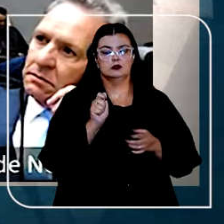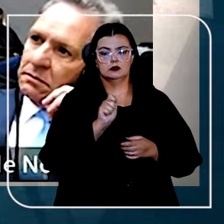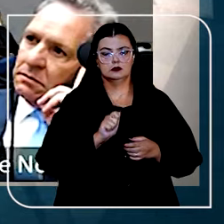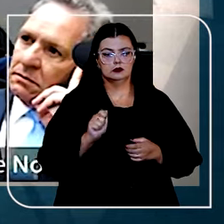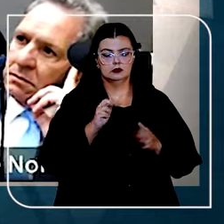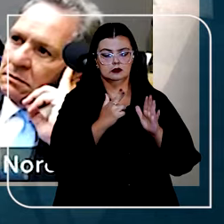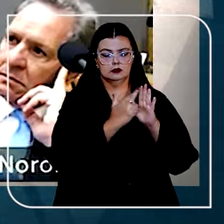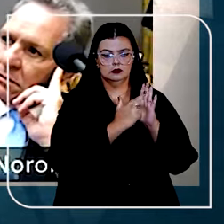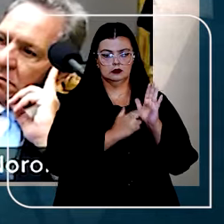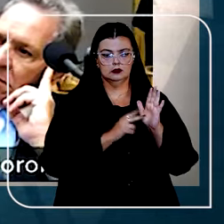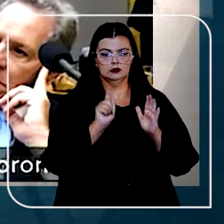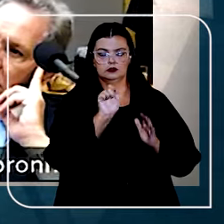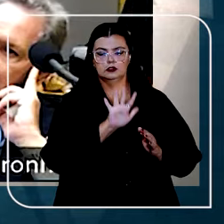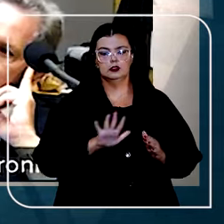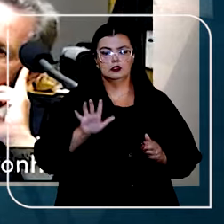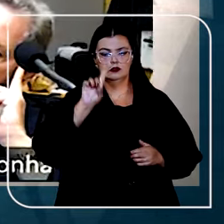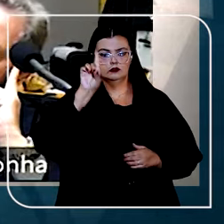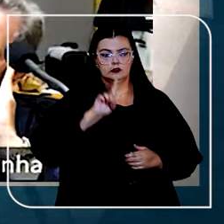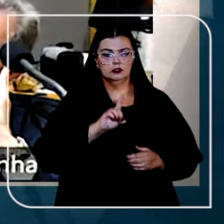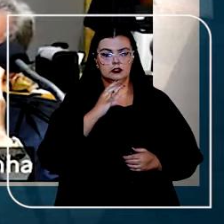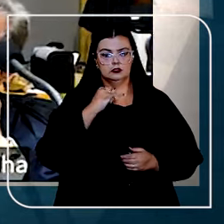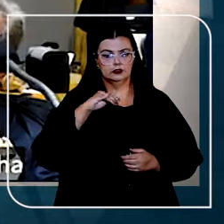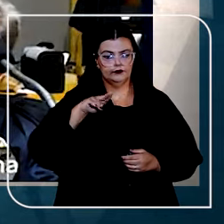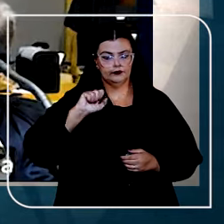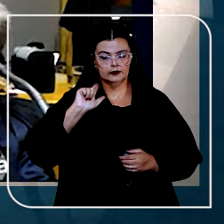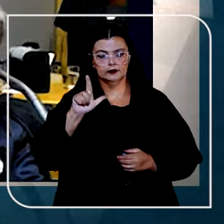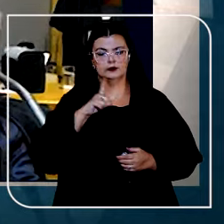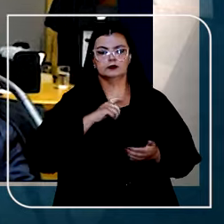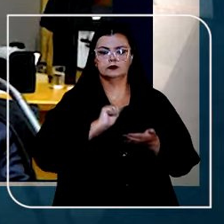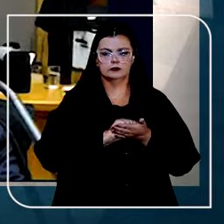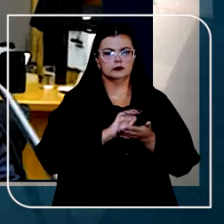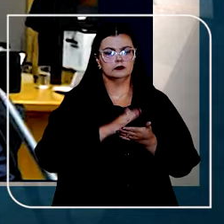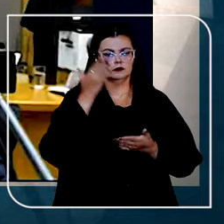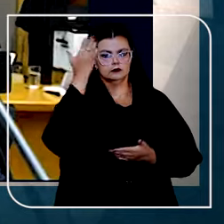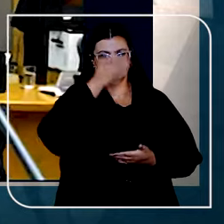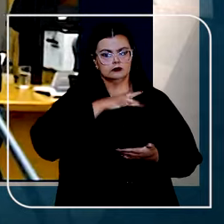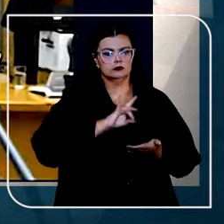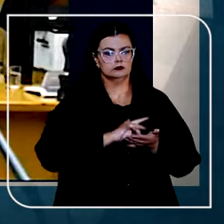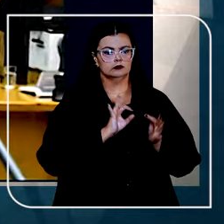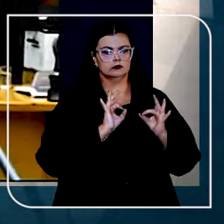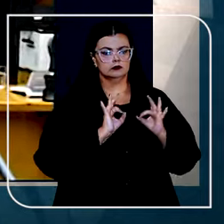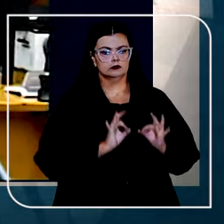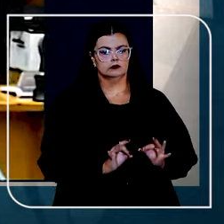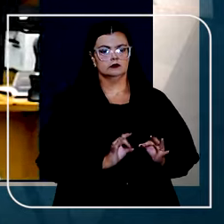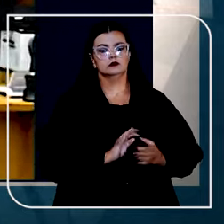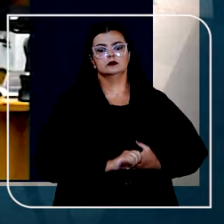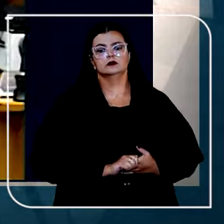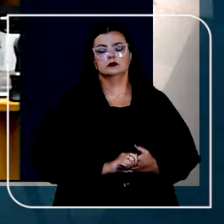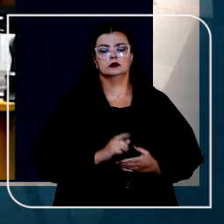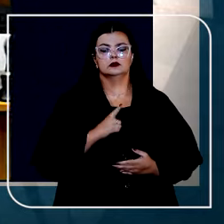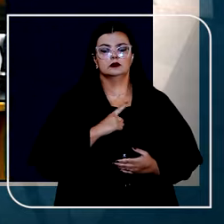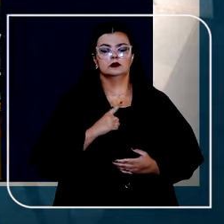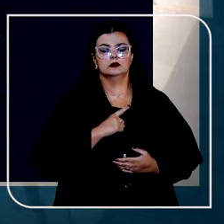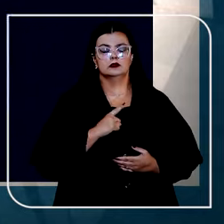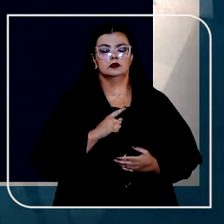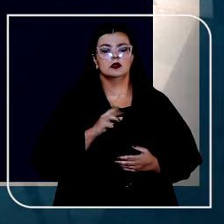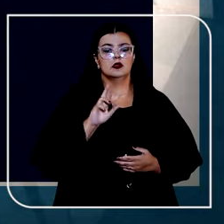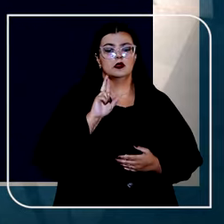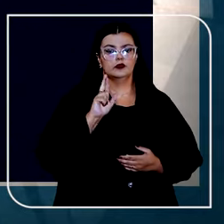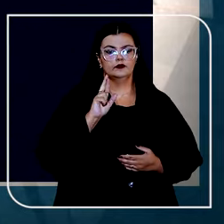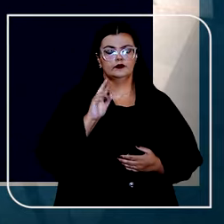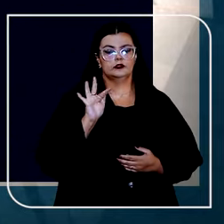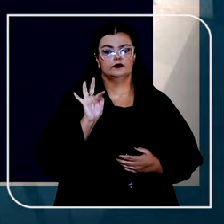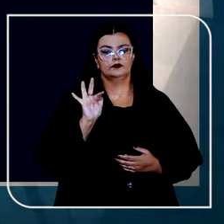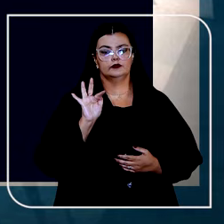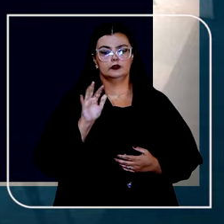das normas gerais do Direito Civil deve ocorrer com prudência considerando como referência fundamental